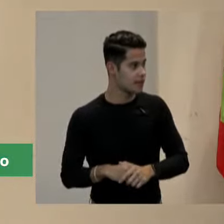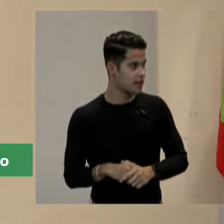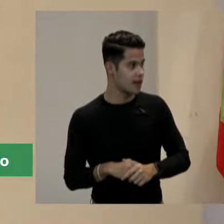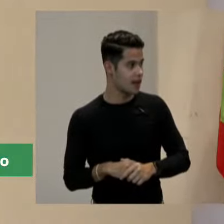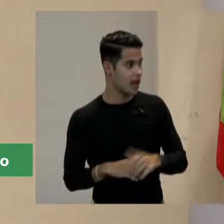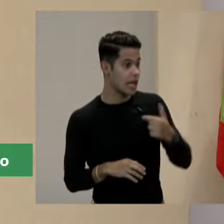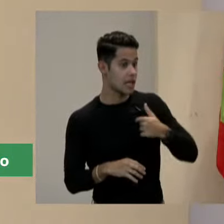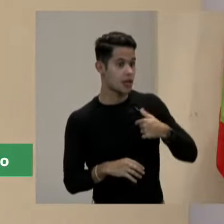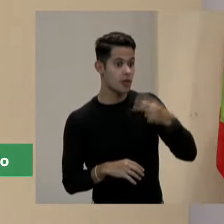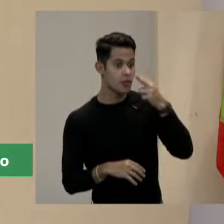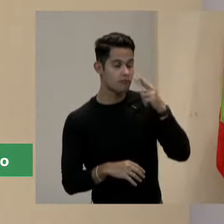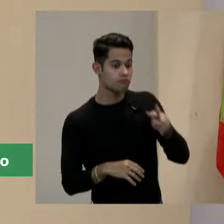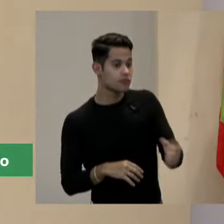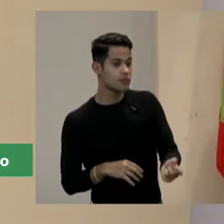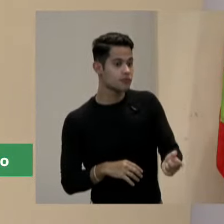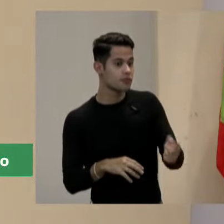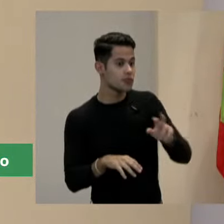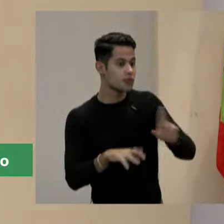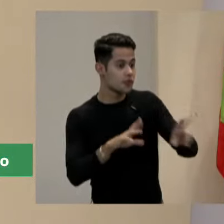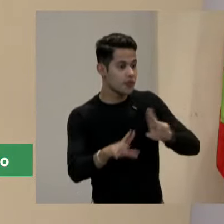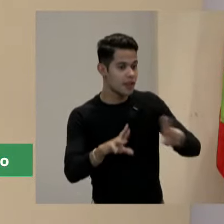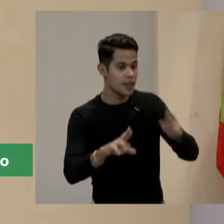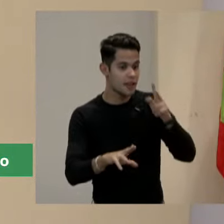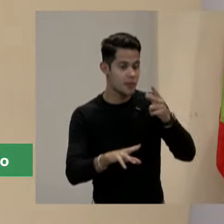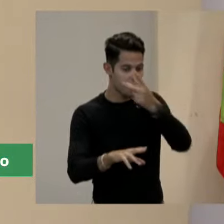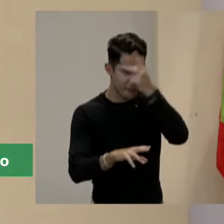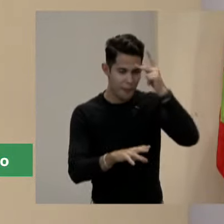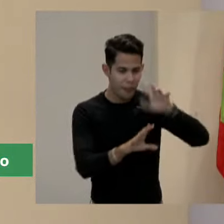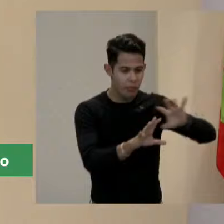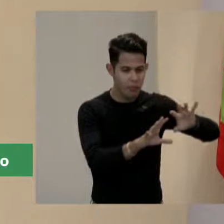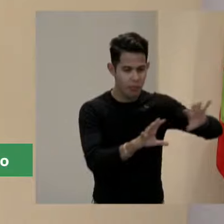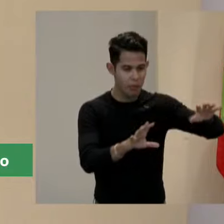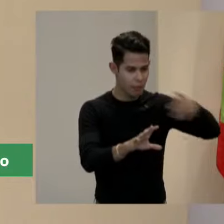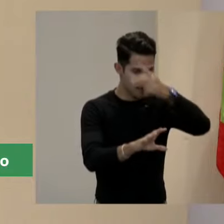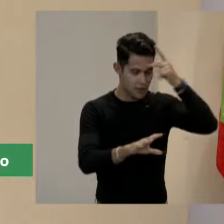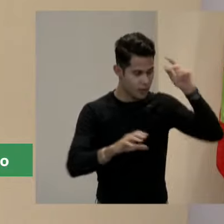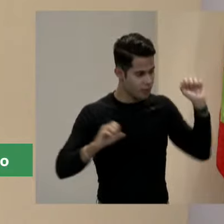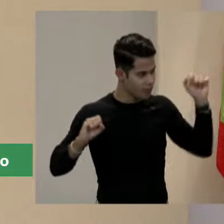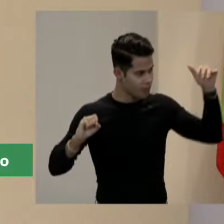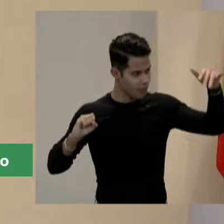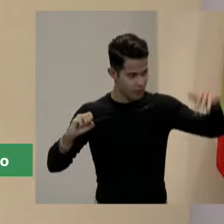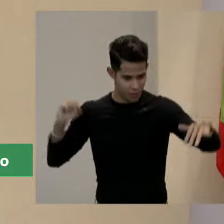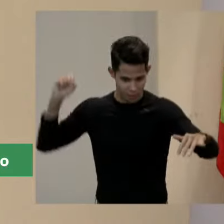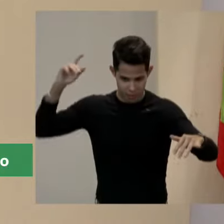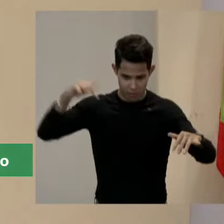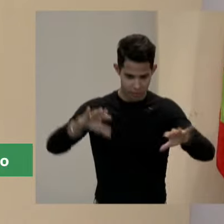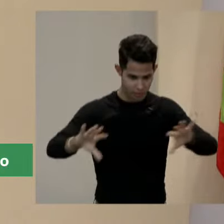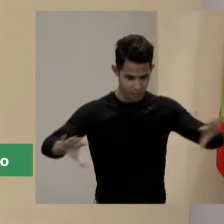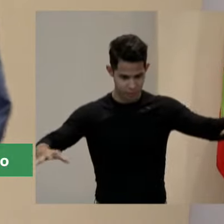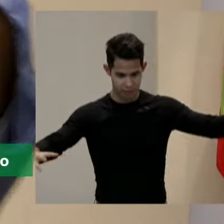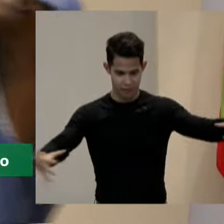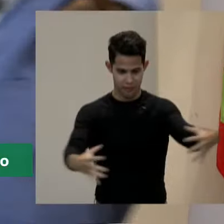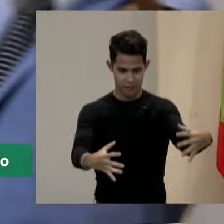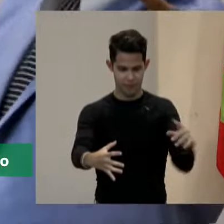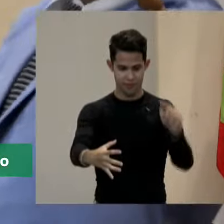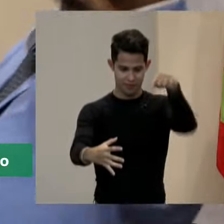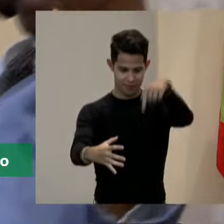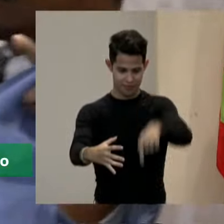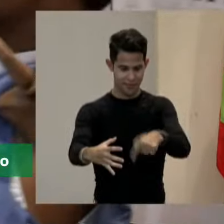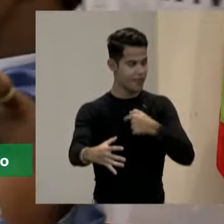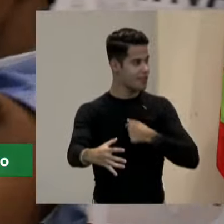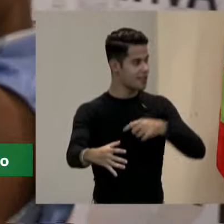diferente, acumula todo mundo ao redor. Eu estava mais importante que o governador. Aquele povão perto de mim, eu sentado, acolhido,